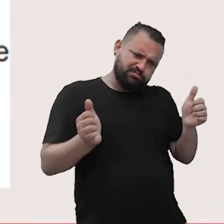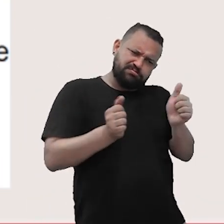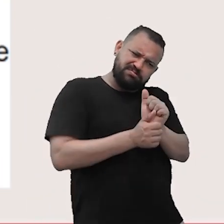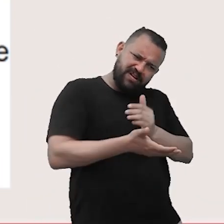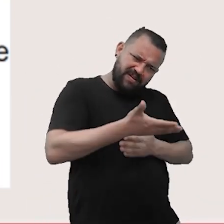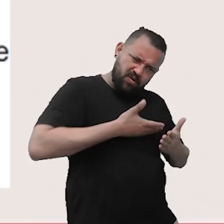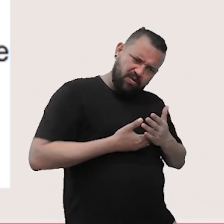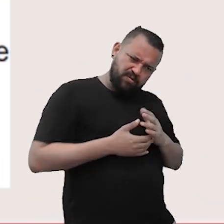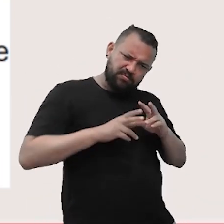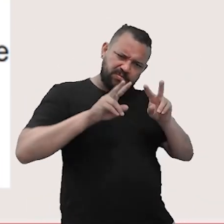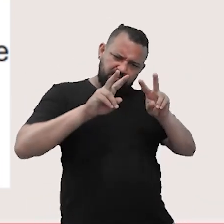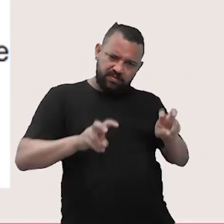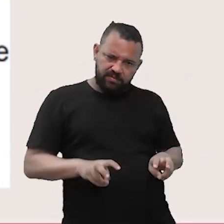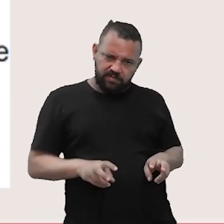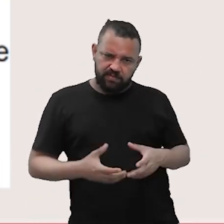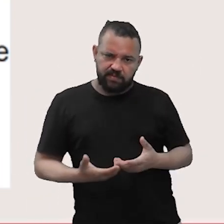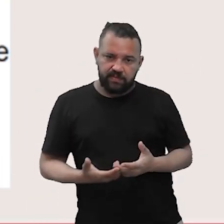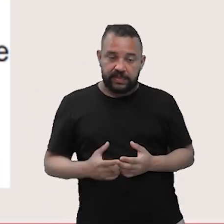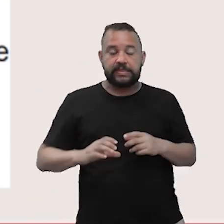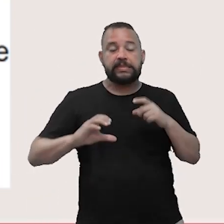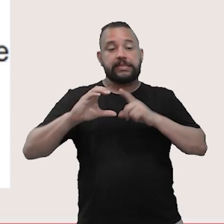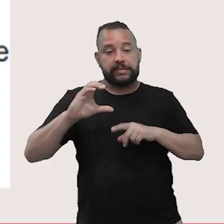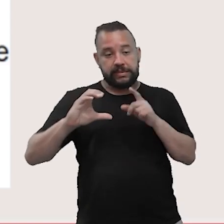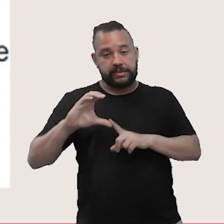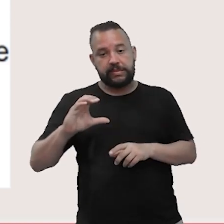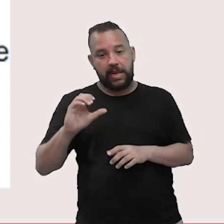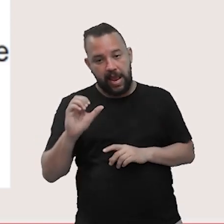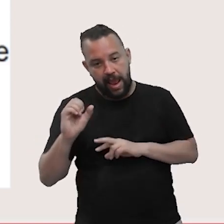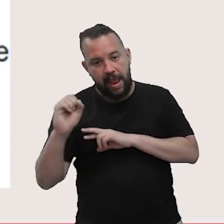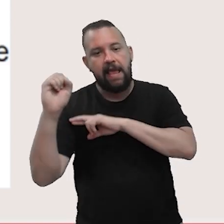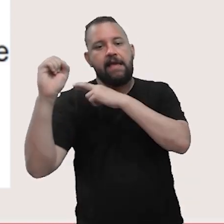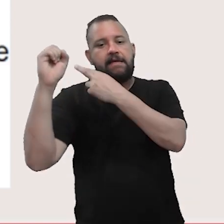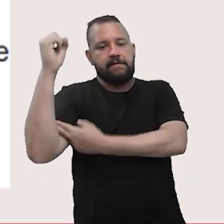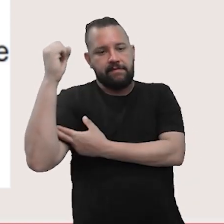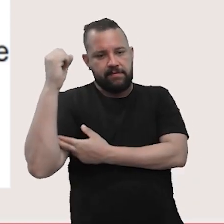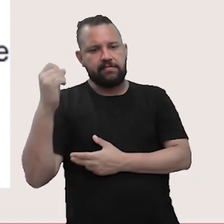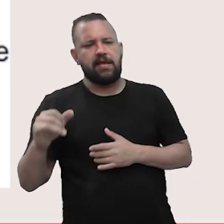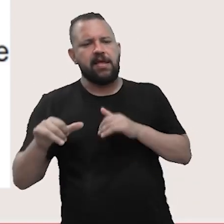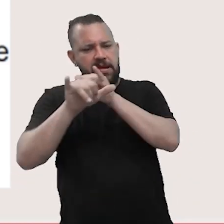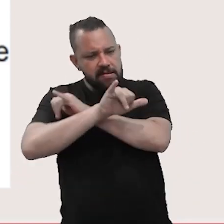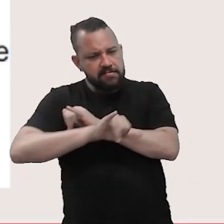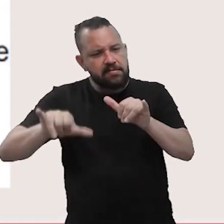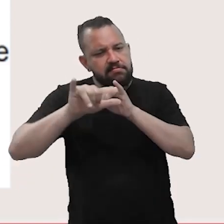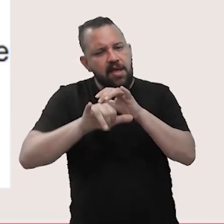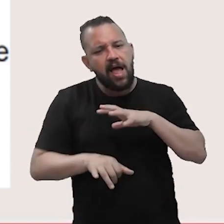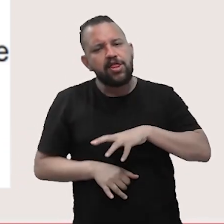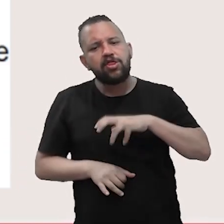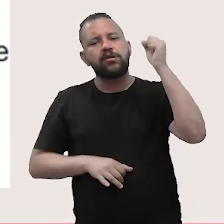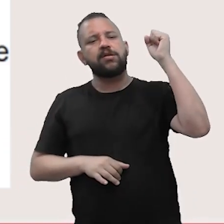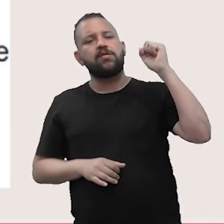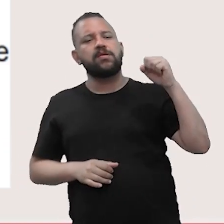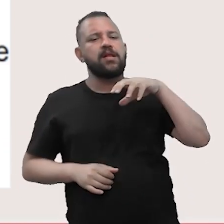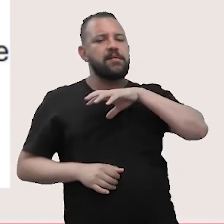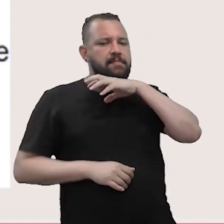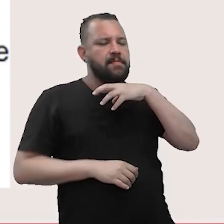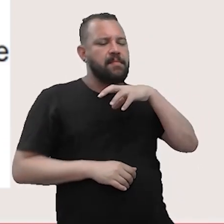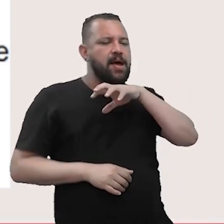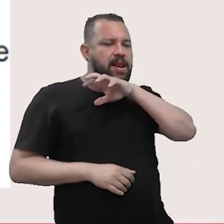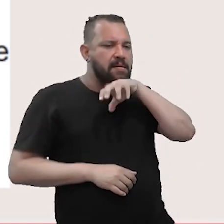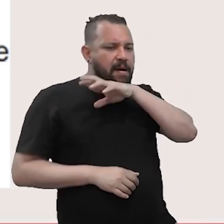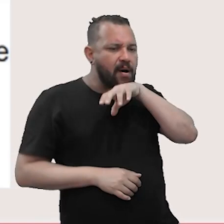Na C, reforça a importância da campanha de adoção de animais. Reforçar